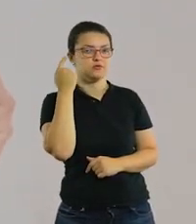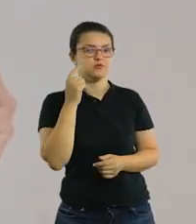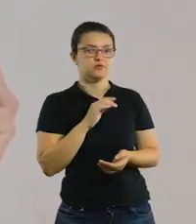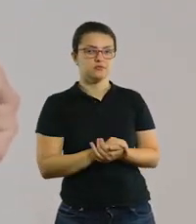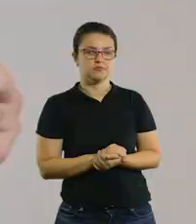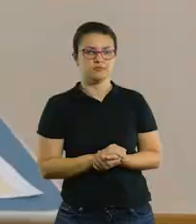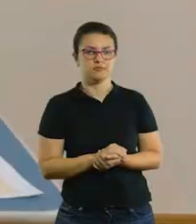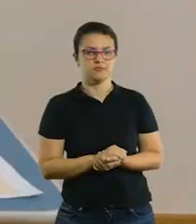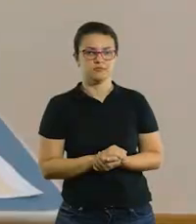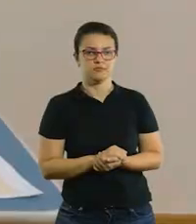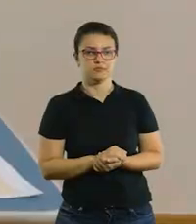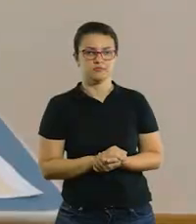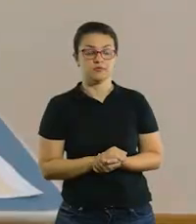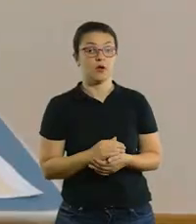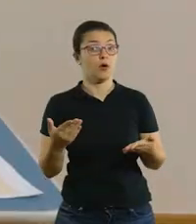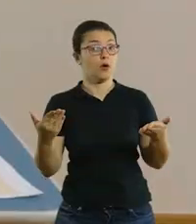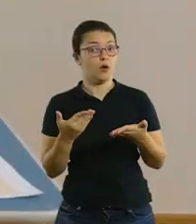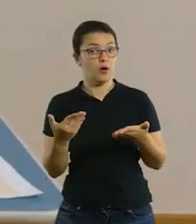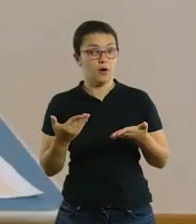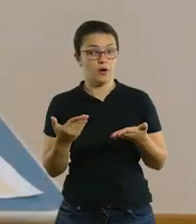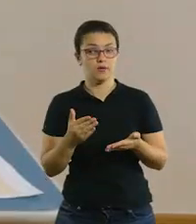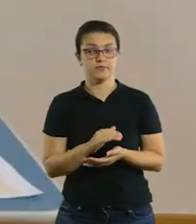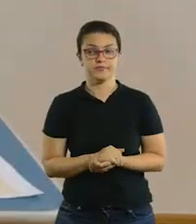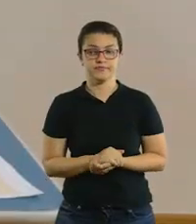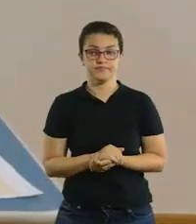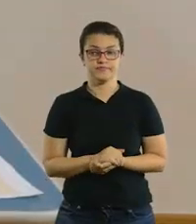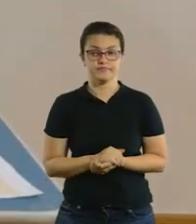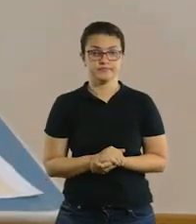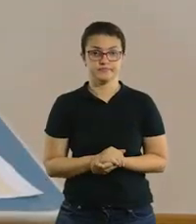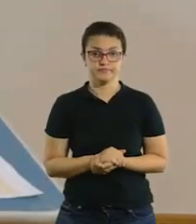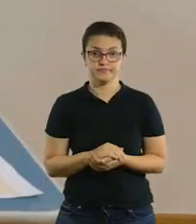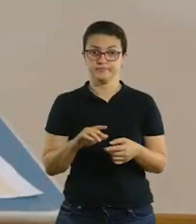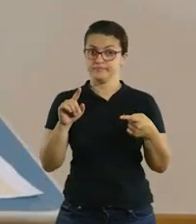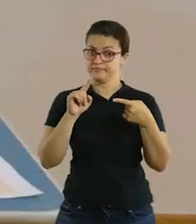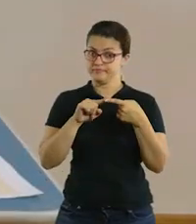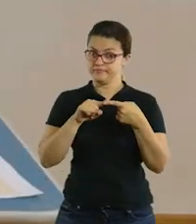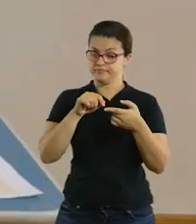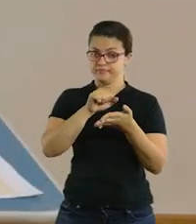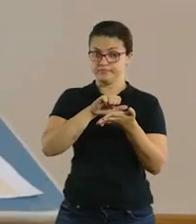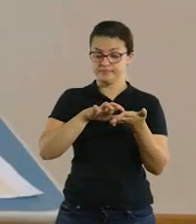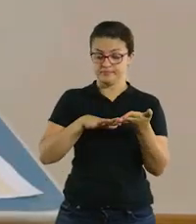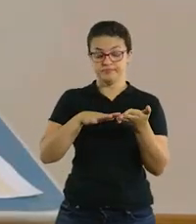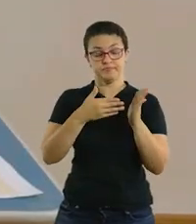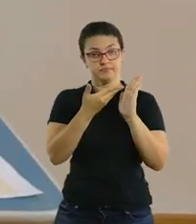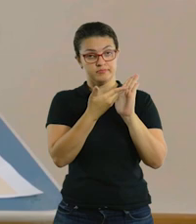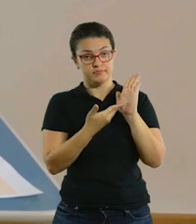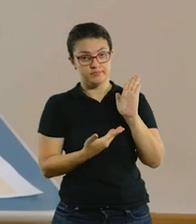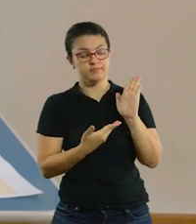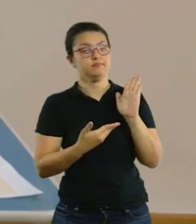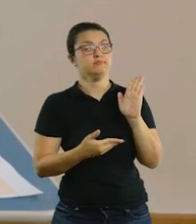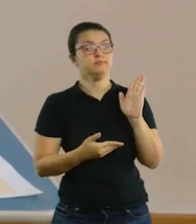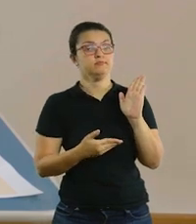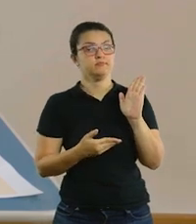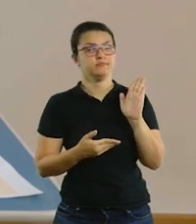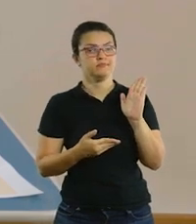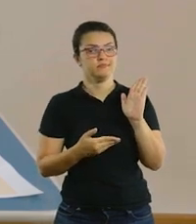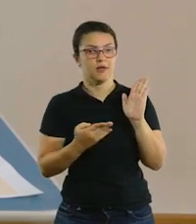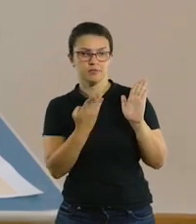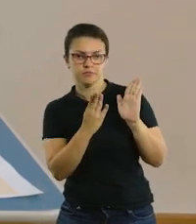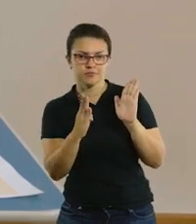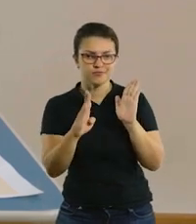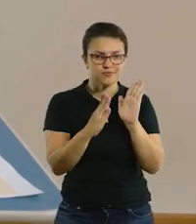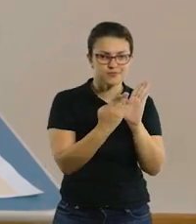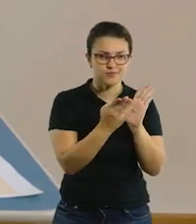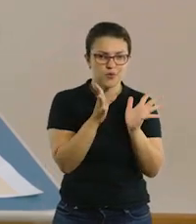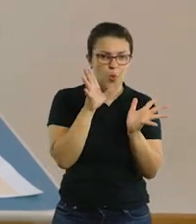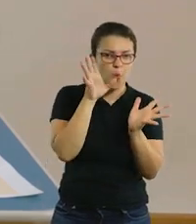Ok? Agora vamos à primeira atividade. Essa atividade aqui, pessoal, é sobre o tubarão